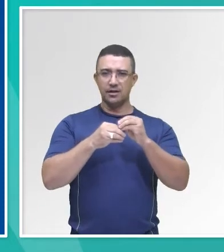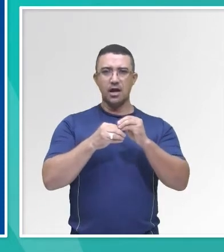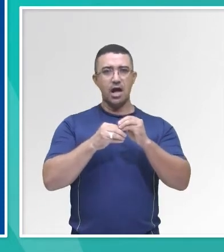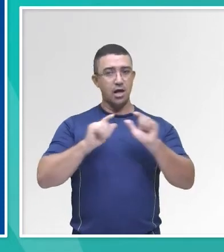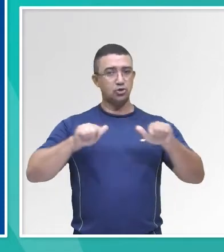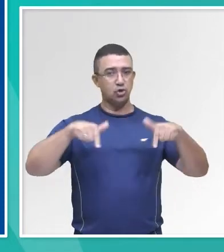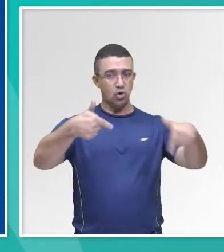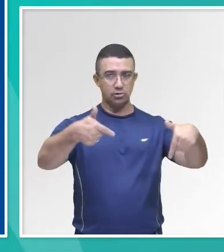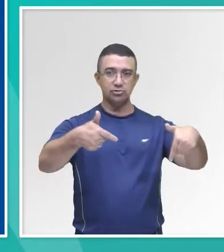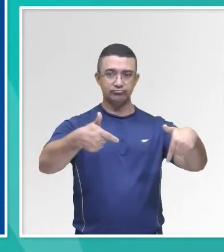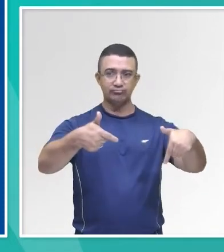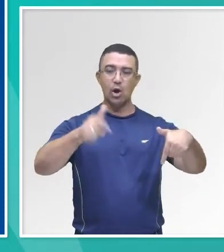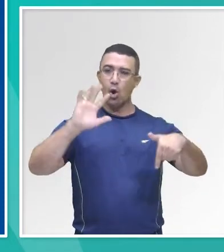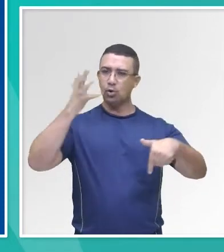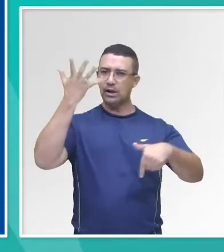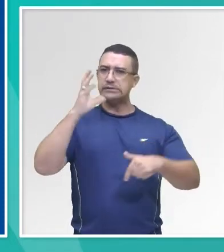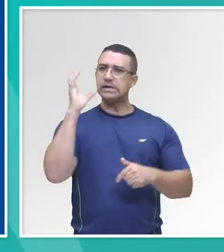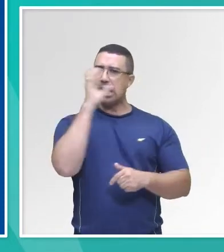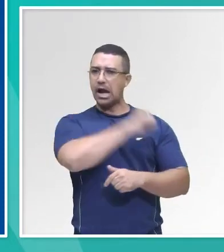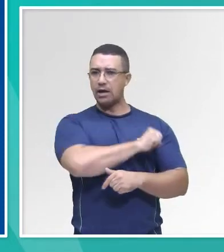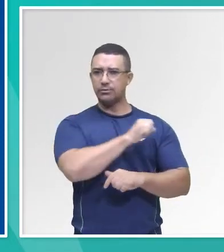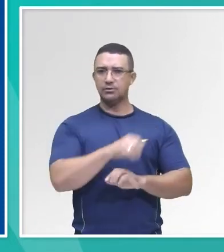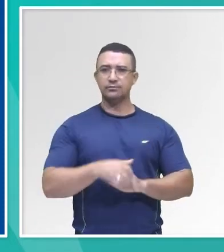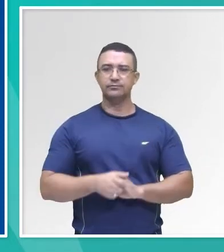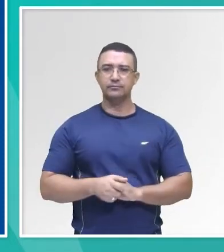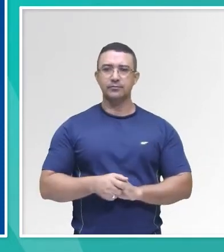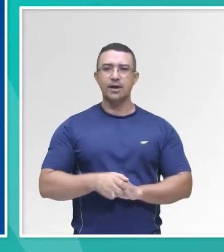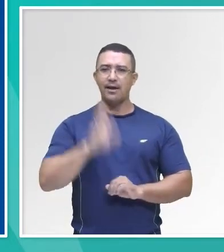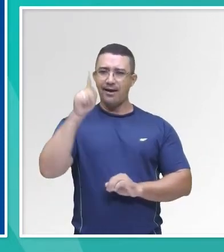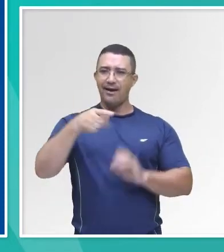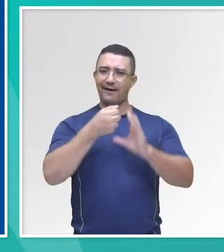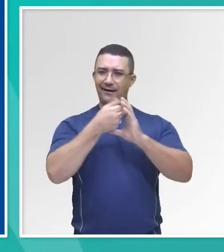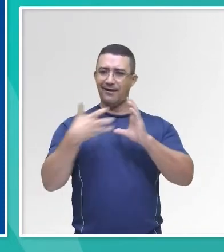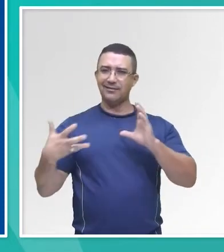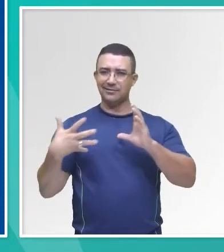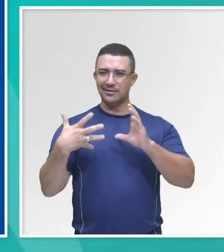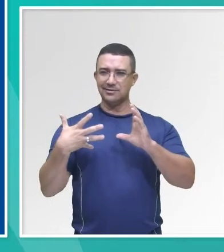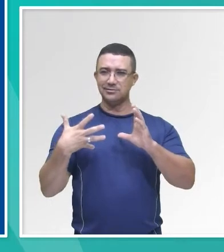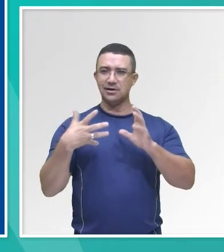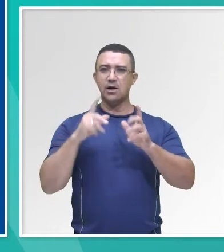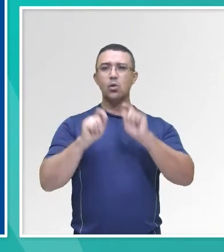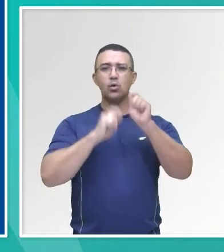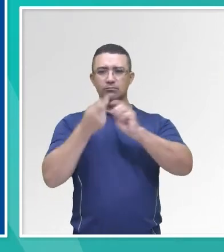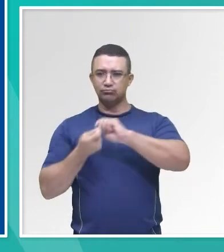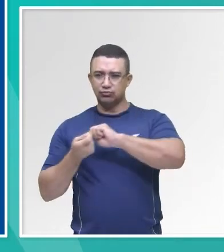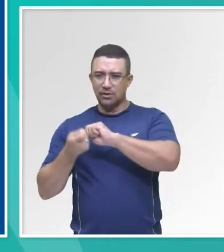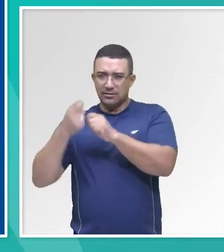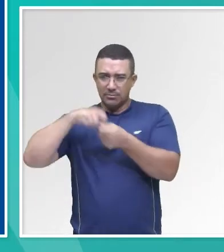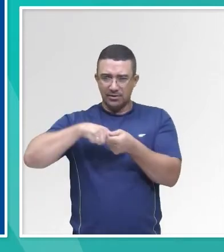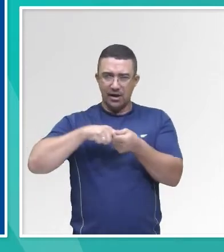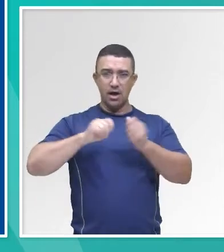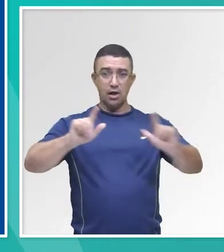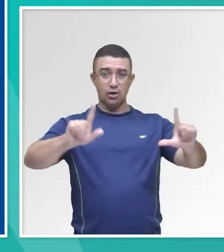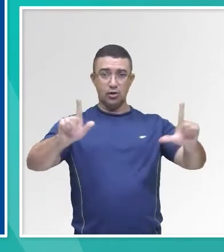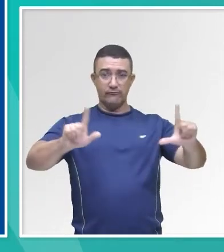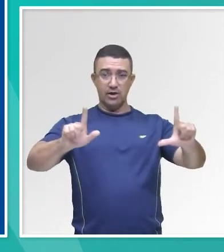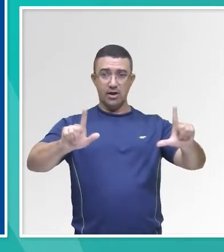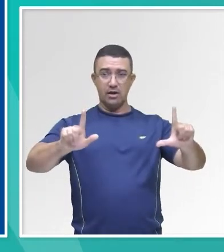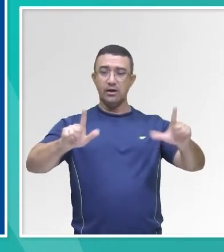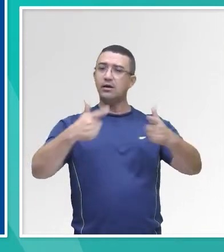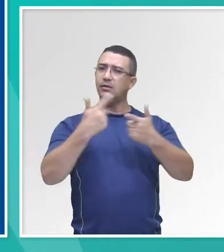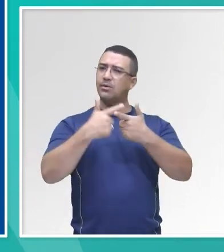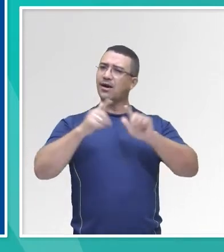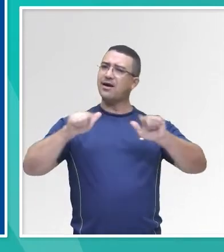que ela teve essa característica de ser transferida para a televisão, porque as ações são mais